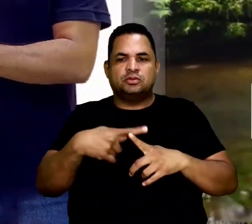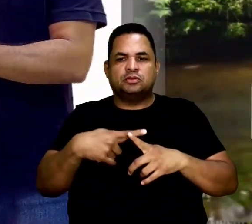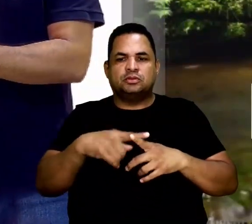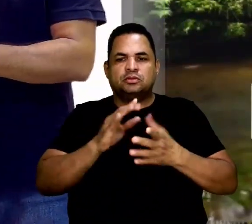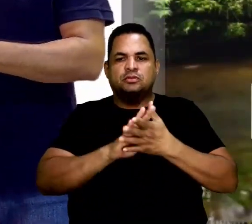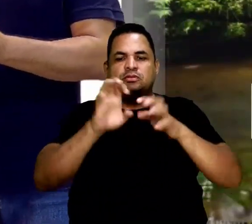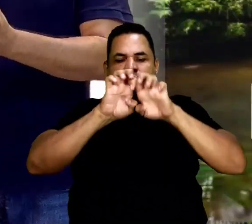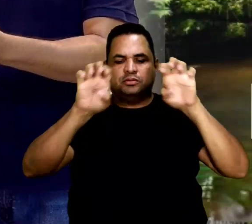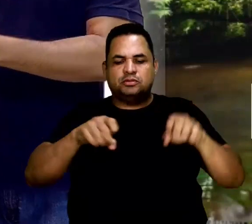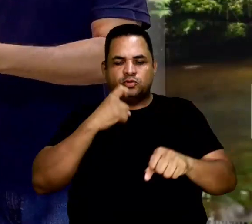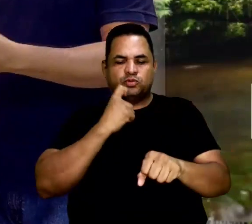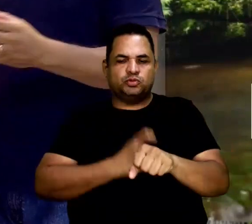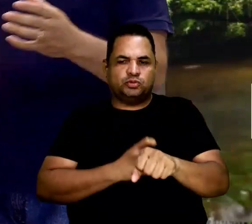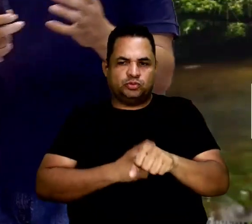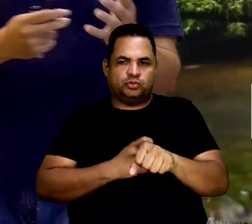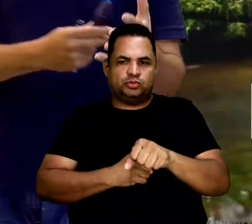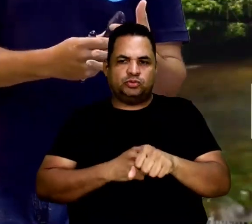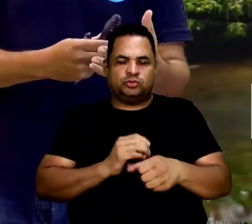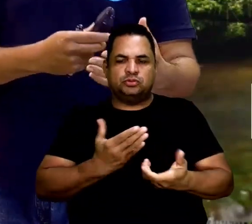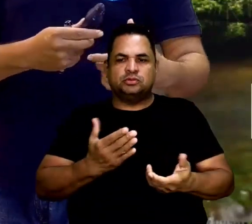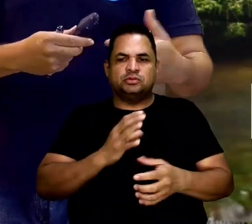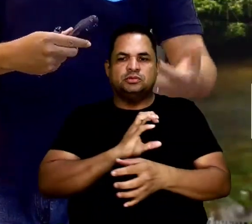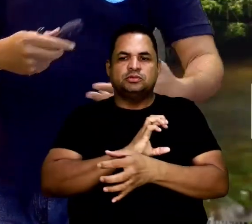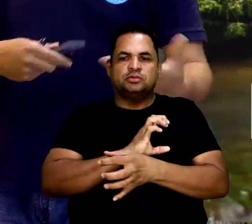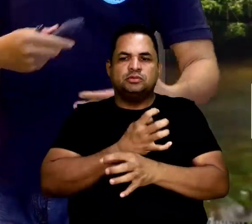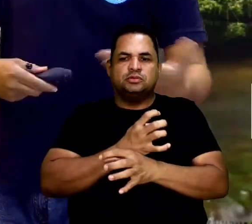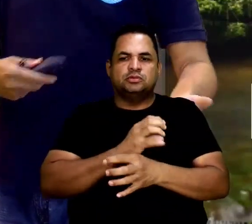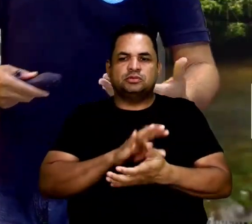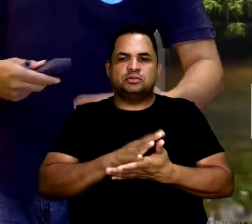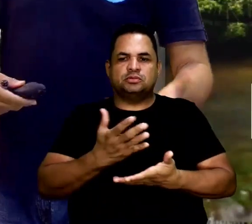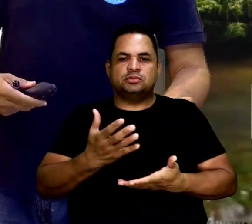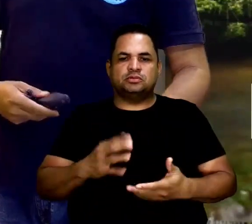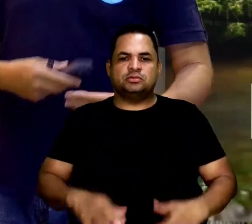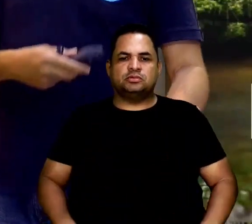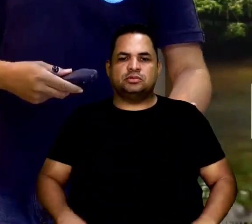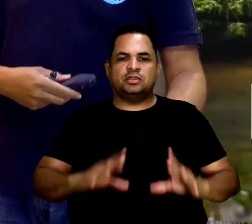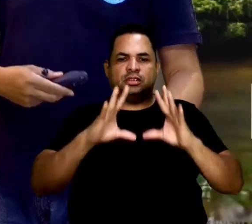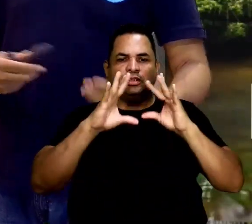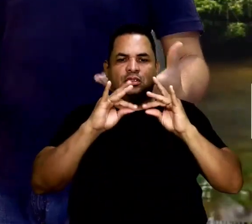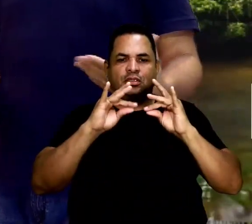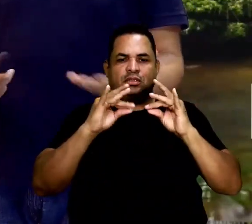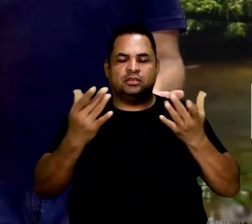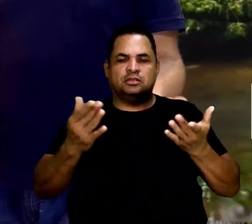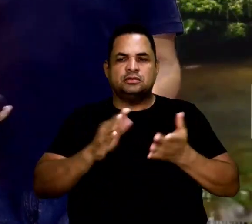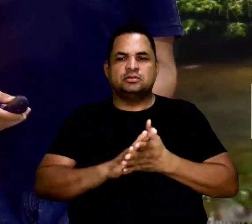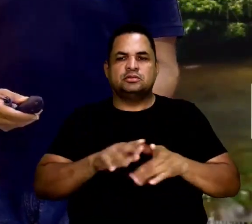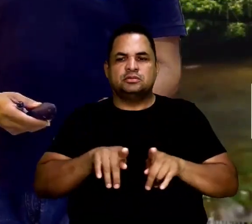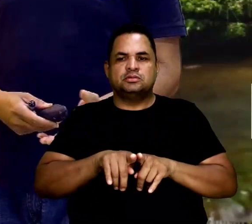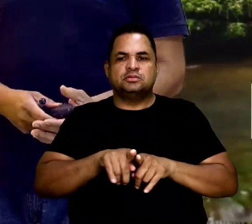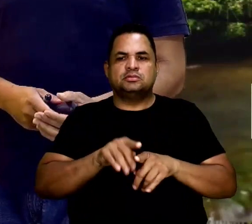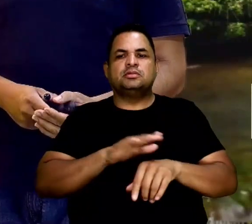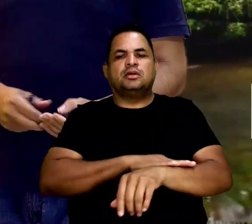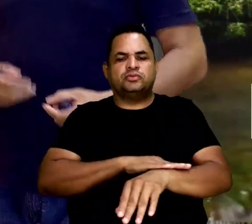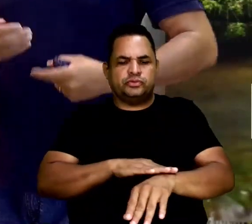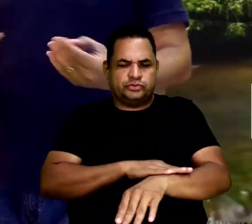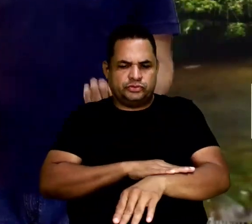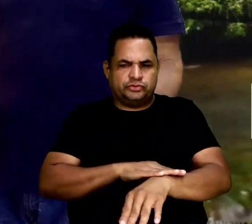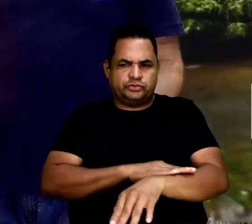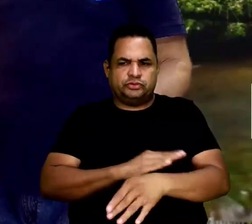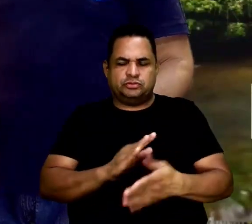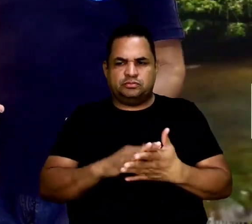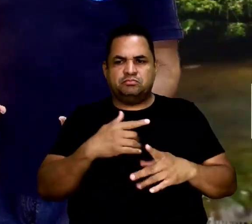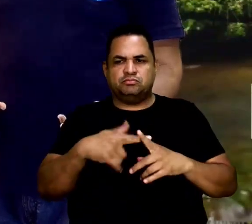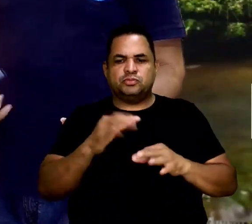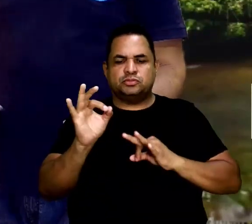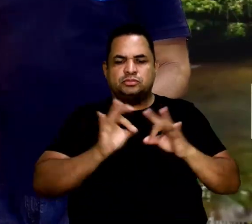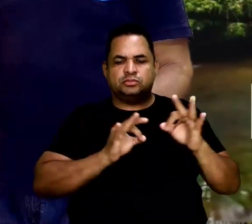estrutura rígida, que é o osso, e uma estrutura, digamos, líquida. Né? Fluida, que é o sangue. Líquido. Ah, mas é um tecido? São